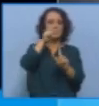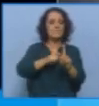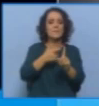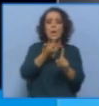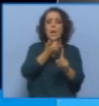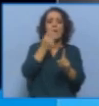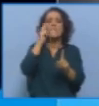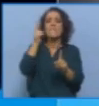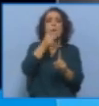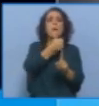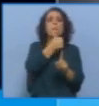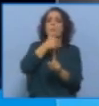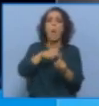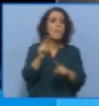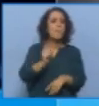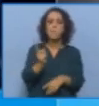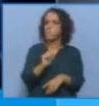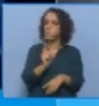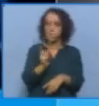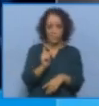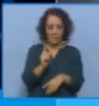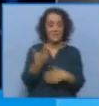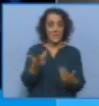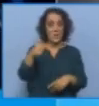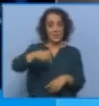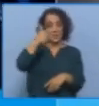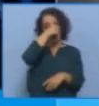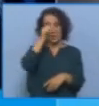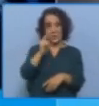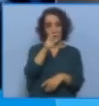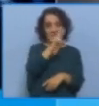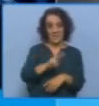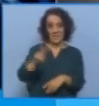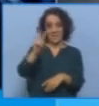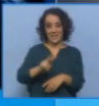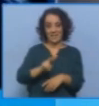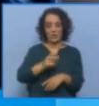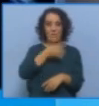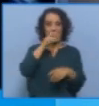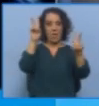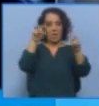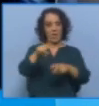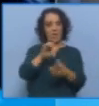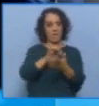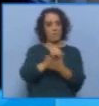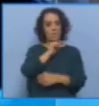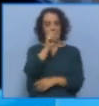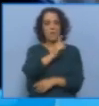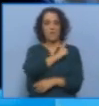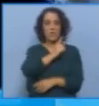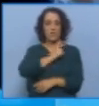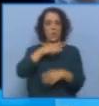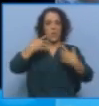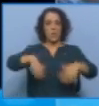maneira de viver. Então, que realmente as duas leituras deste domingo nos falem de viúvas é muito relevante, porque também o Padre